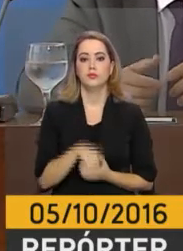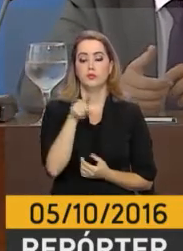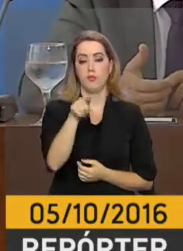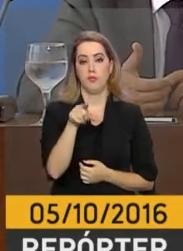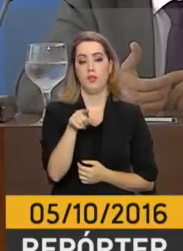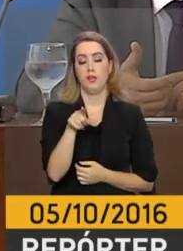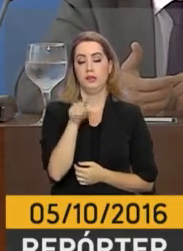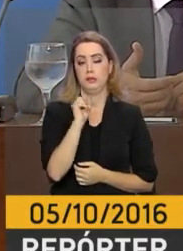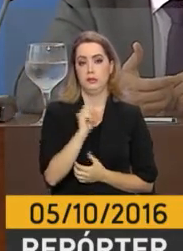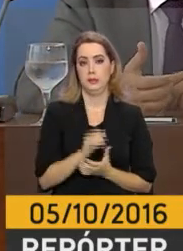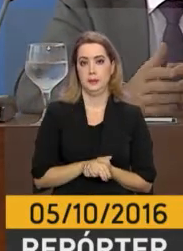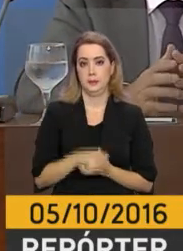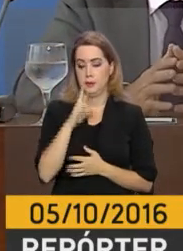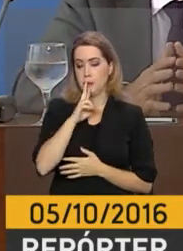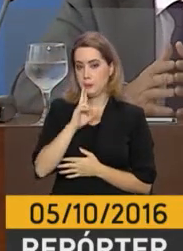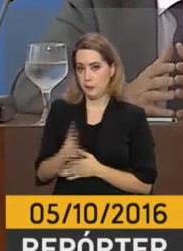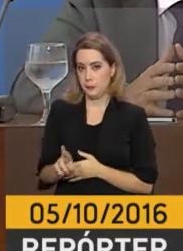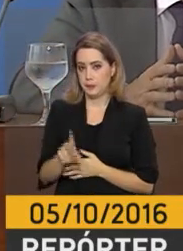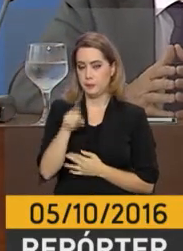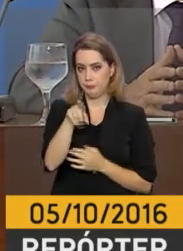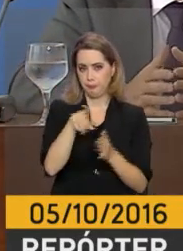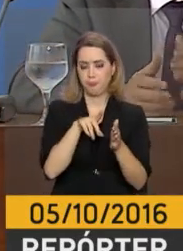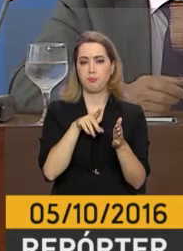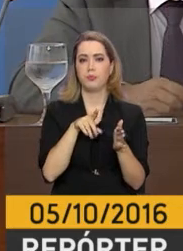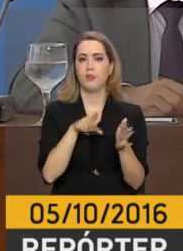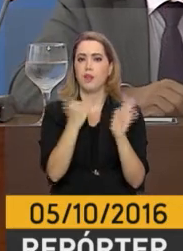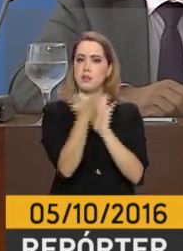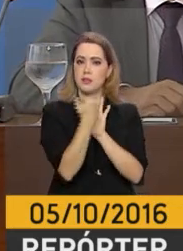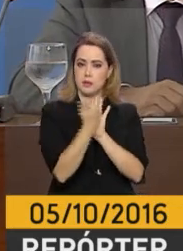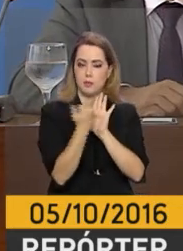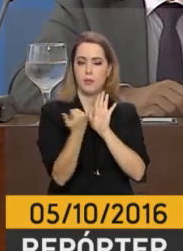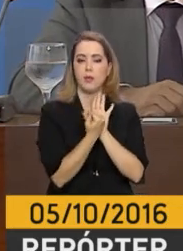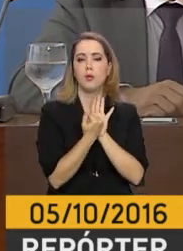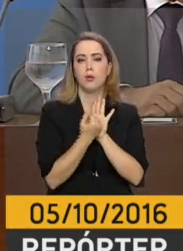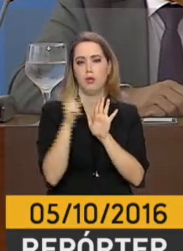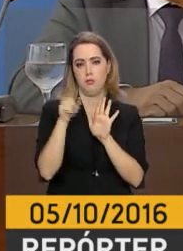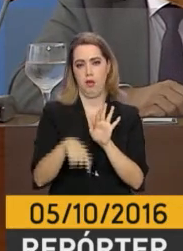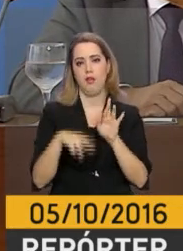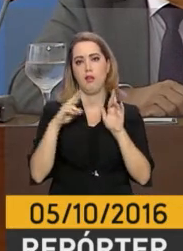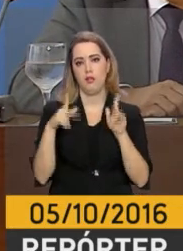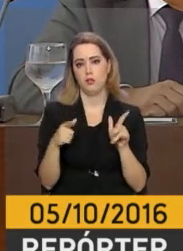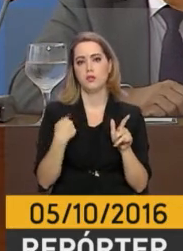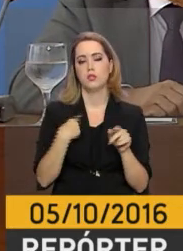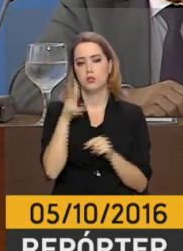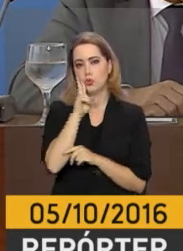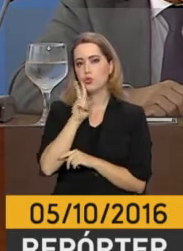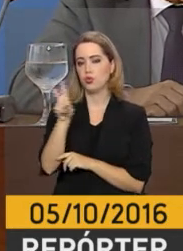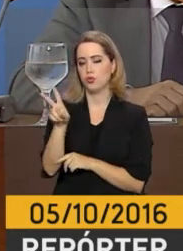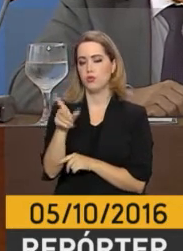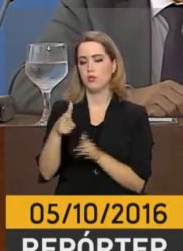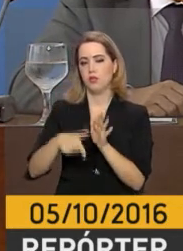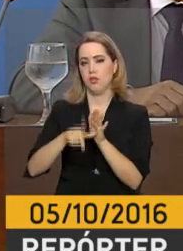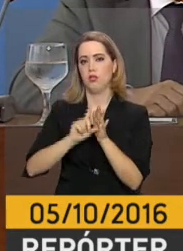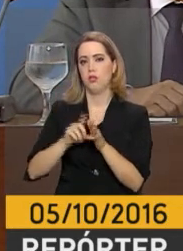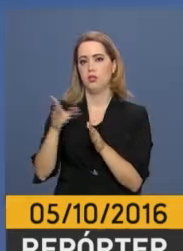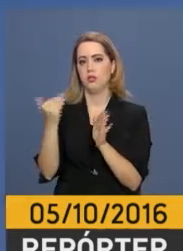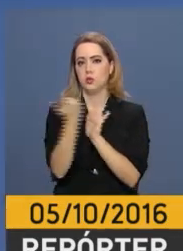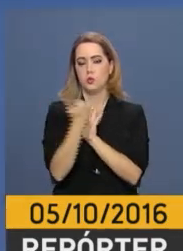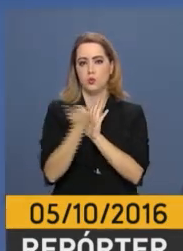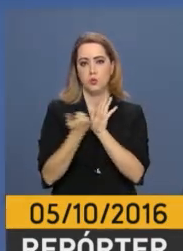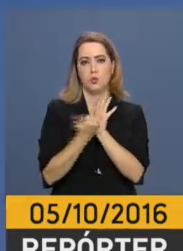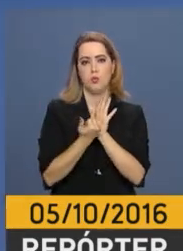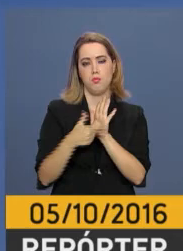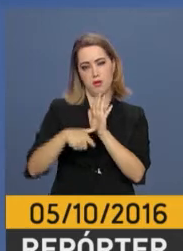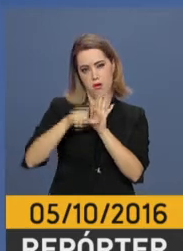esse programa tem uma diferença eu acompanhei o brasil carinhoso é apresenta frente parlamentar na